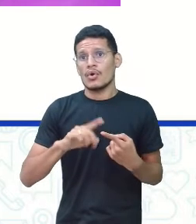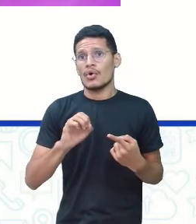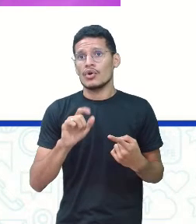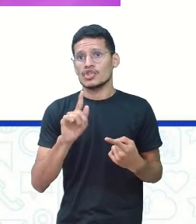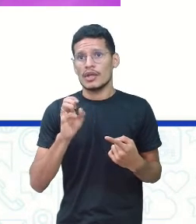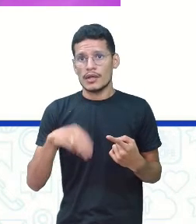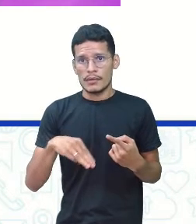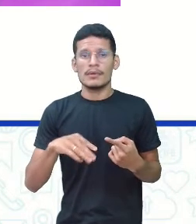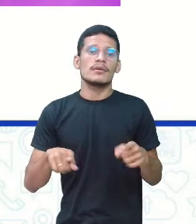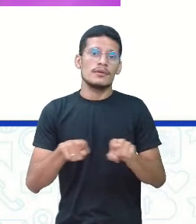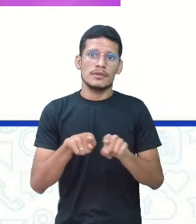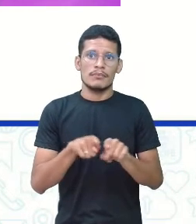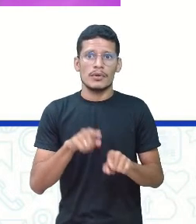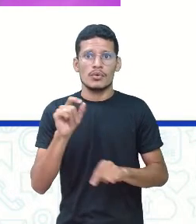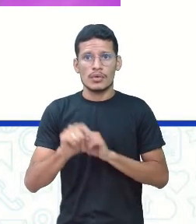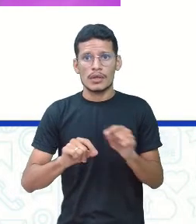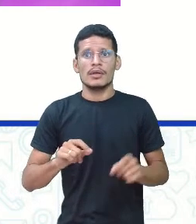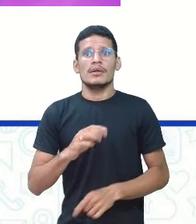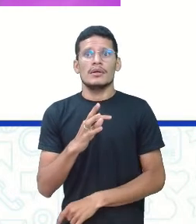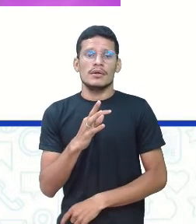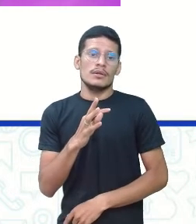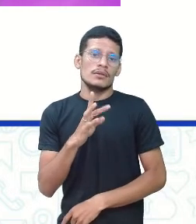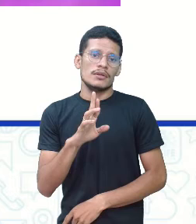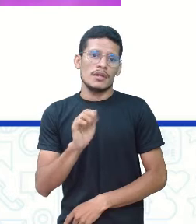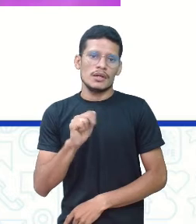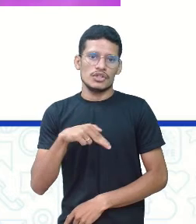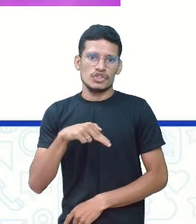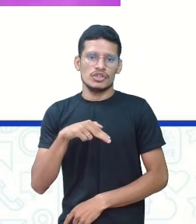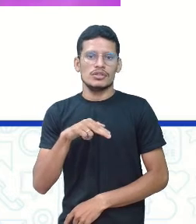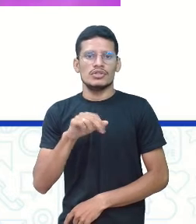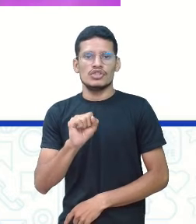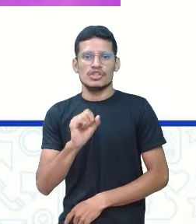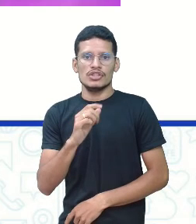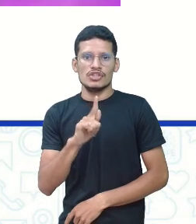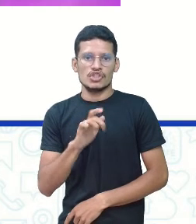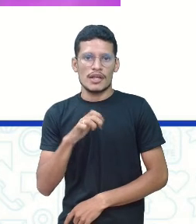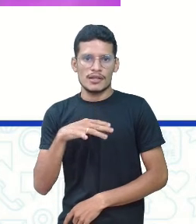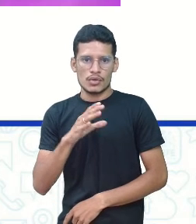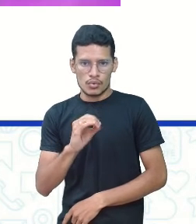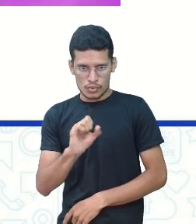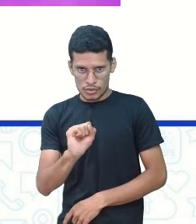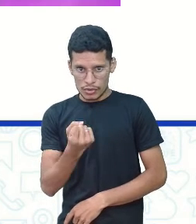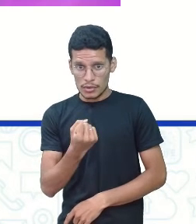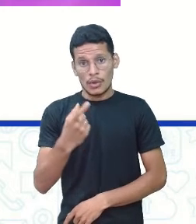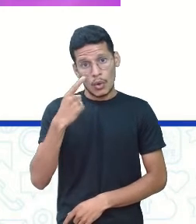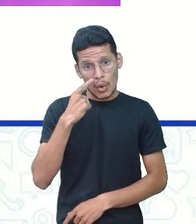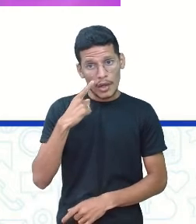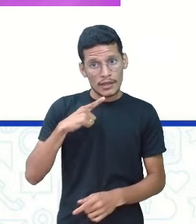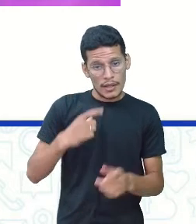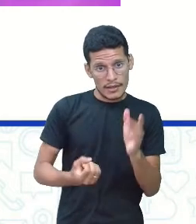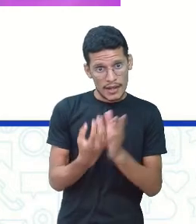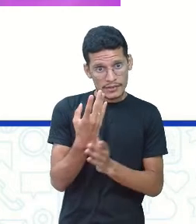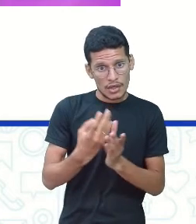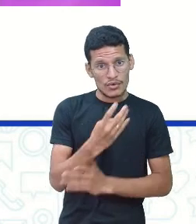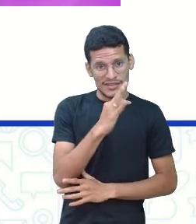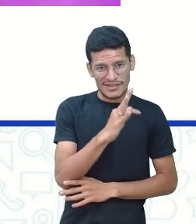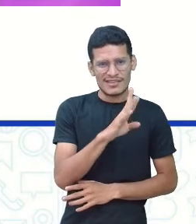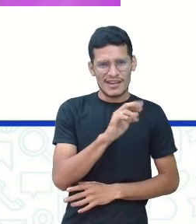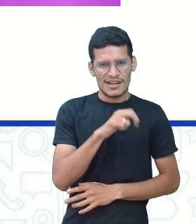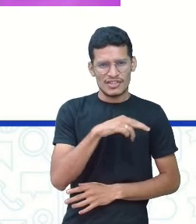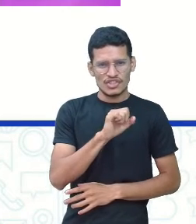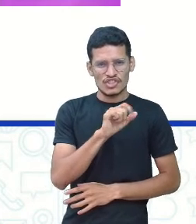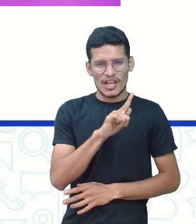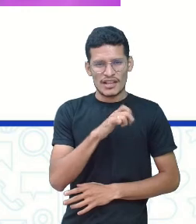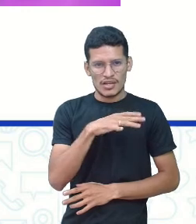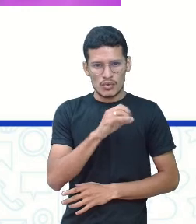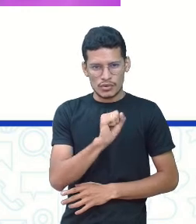e também transgênicos considerados transgênicos. Então, aqui nós temos a produção de transgênicos, é uma realidade,